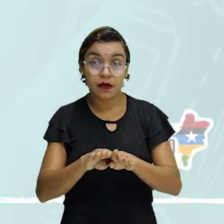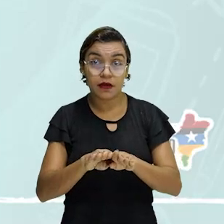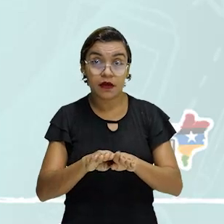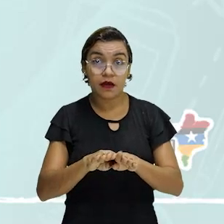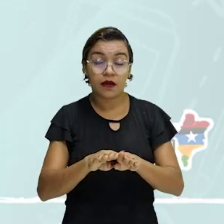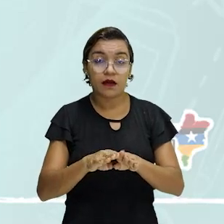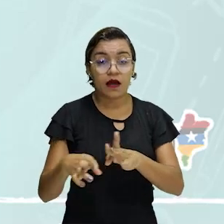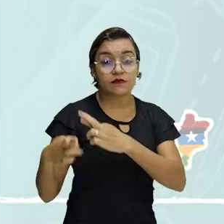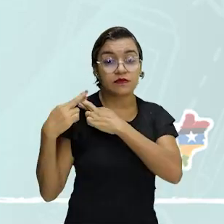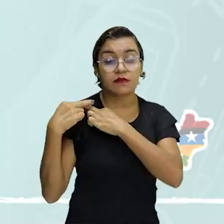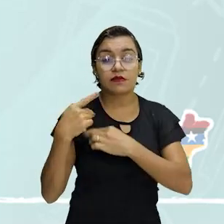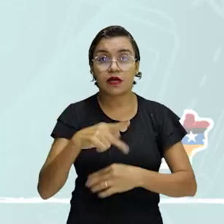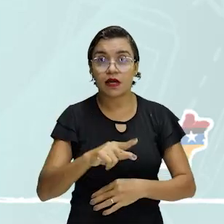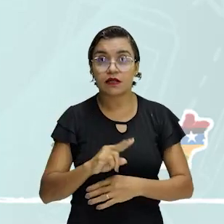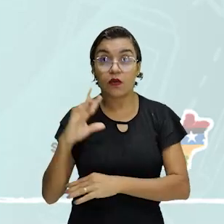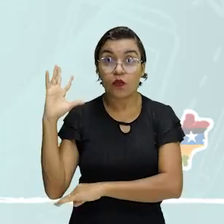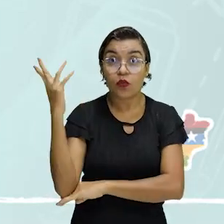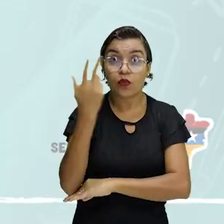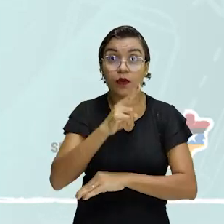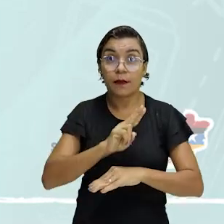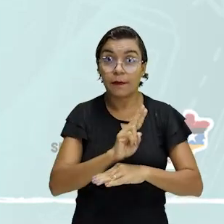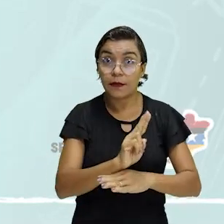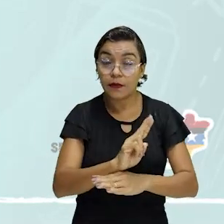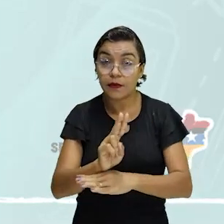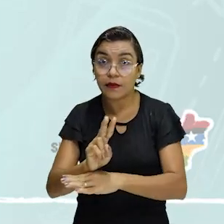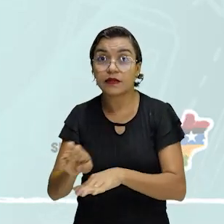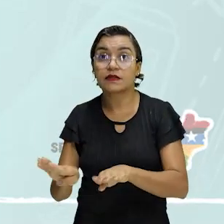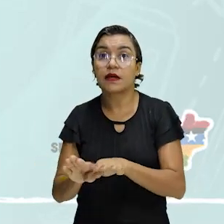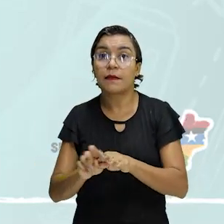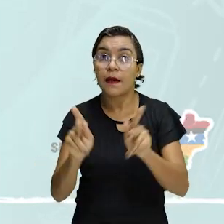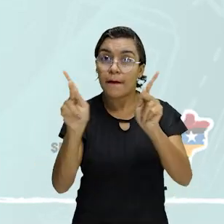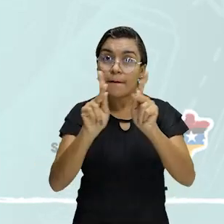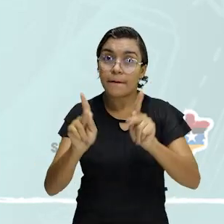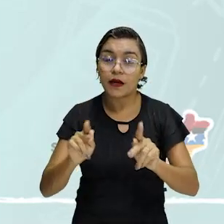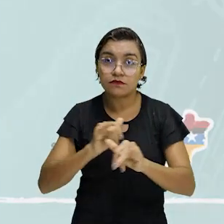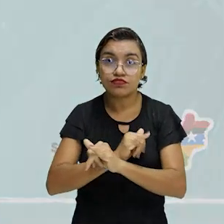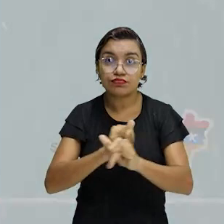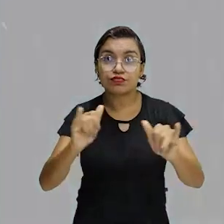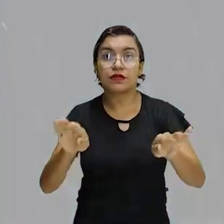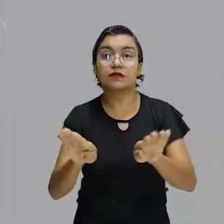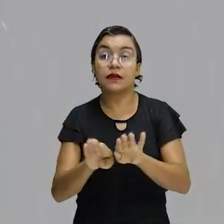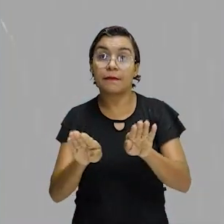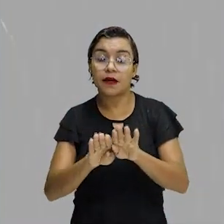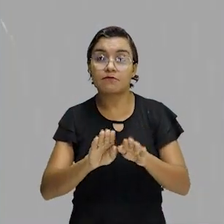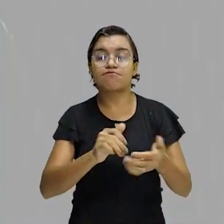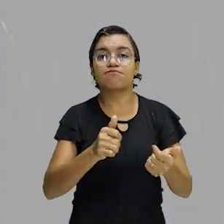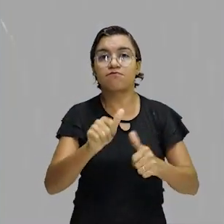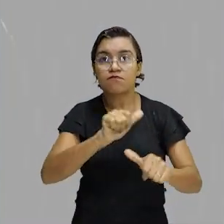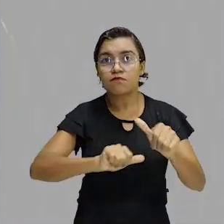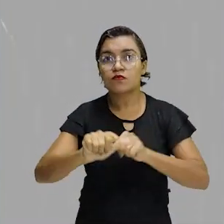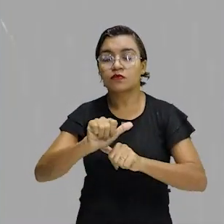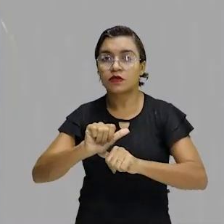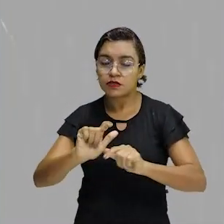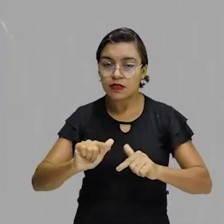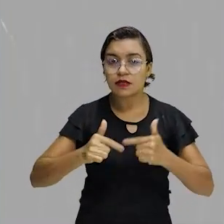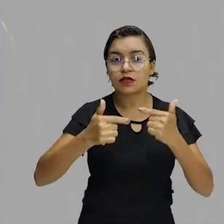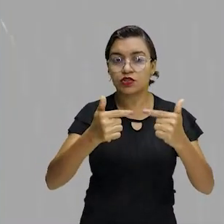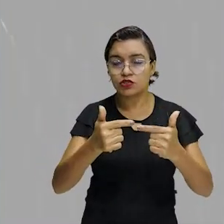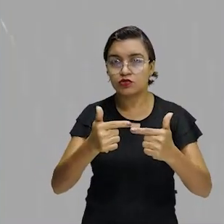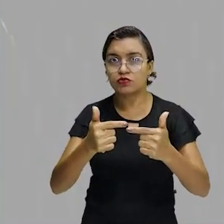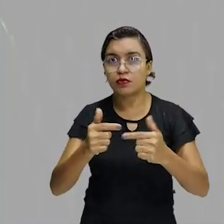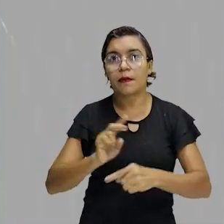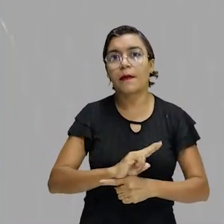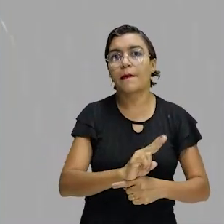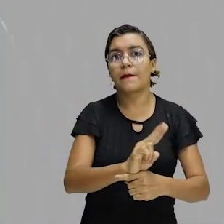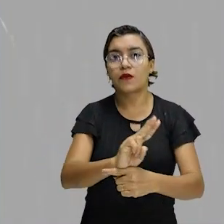ambiente, promover a paz e inspirar mudanças de atitudes que garantam um futuro mais verde e limpo